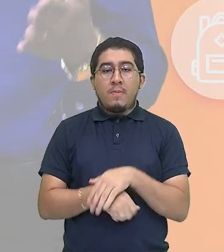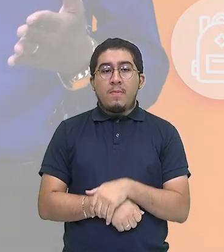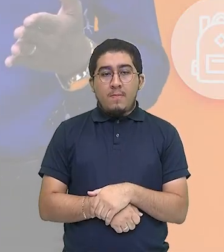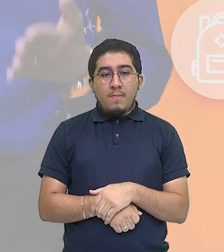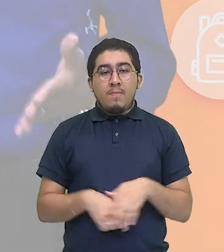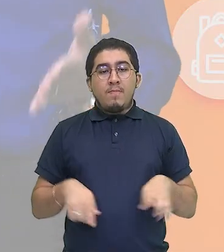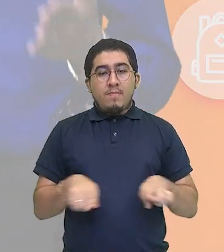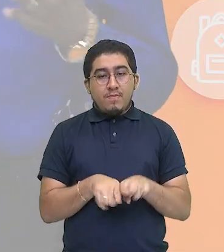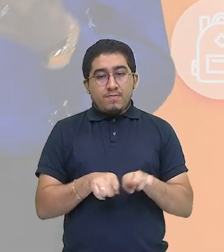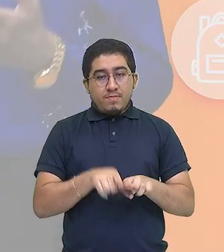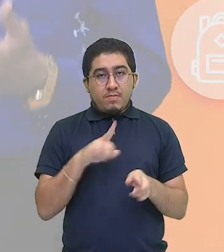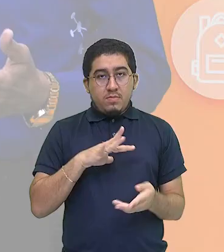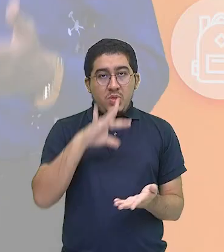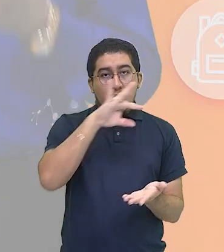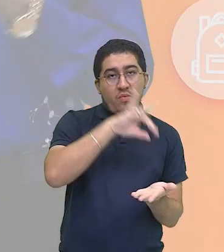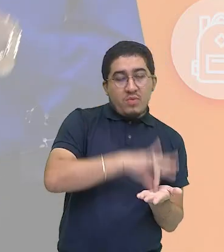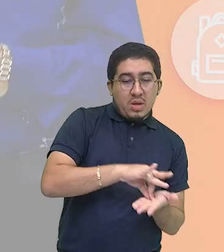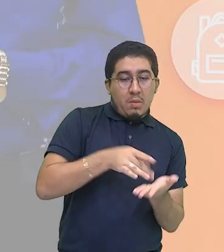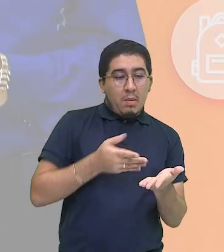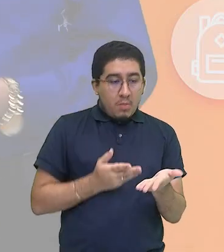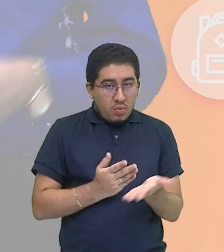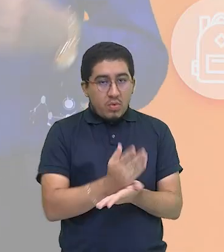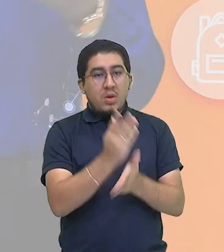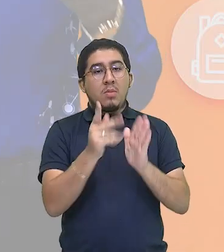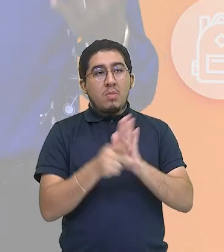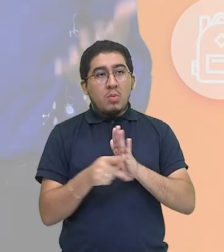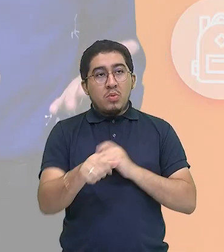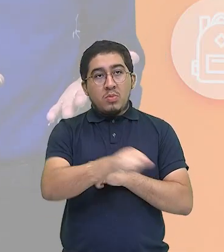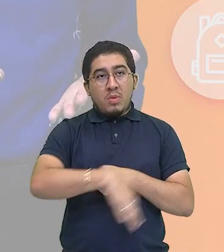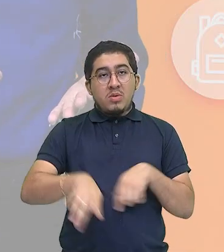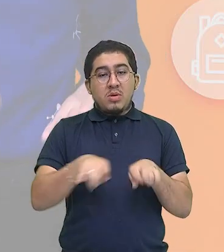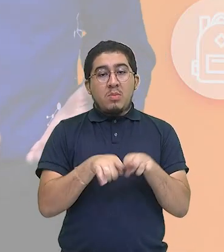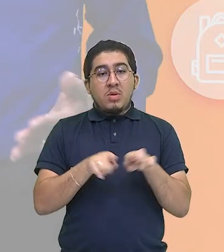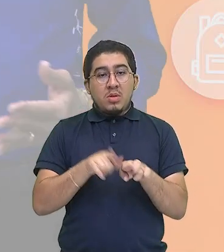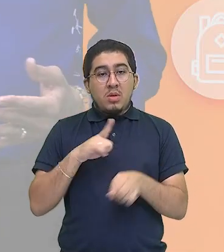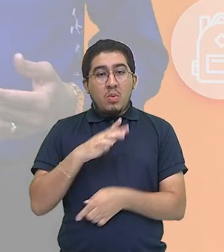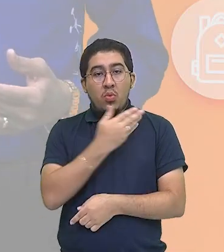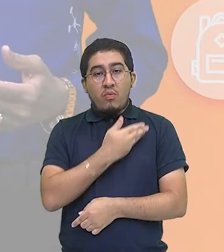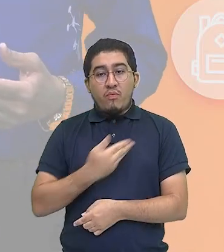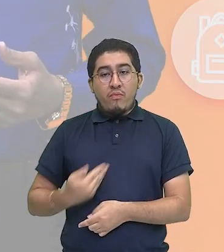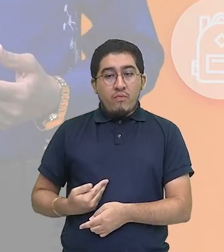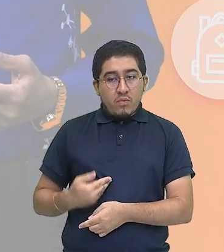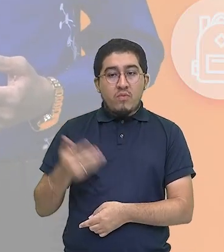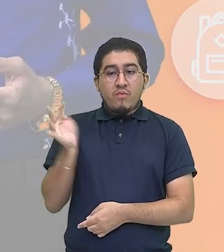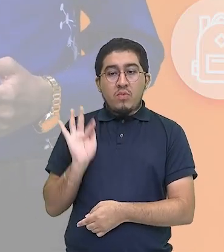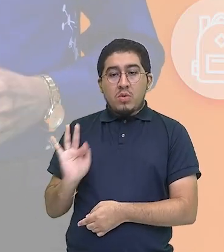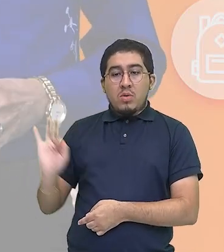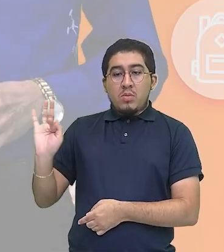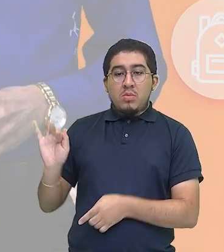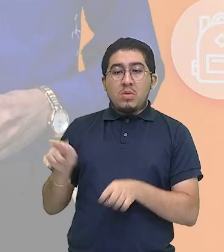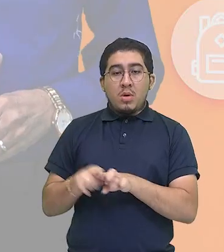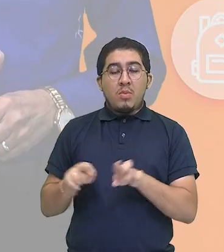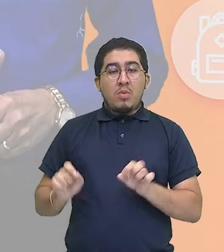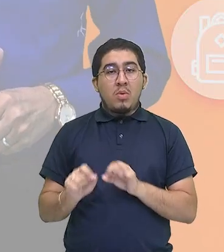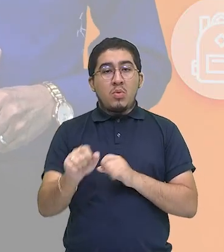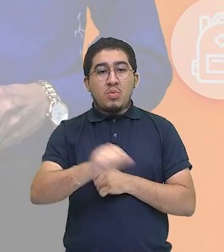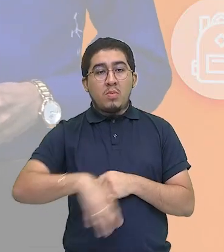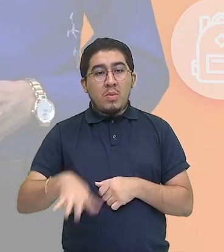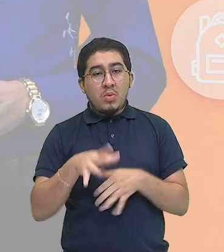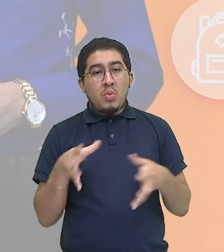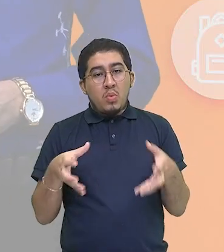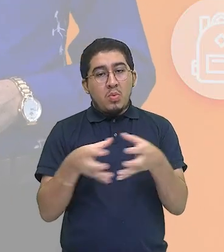a oficial e homologada terra pelo governo federal com as grandes